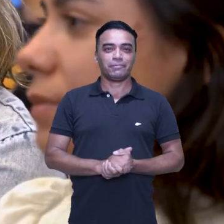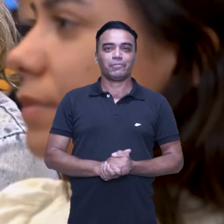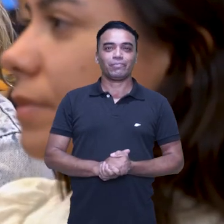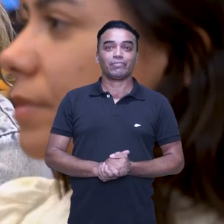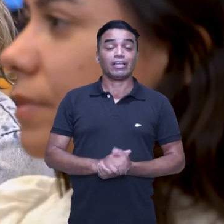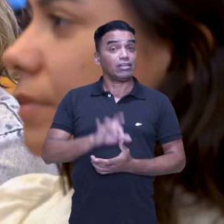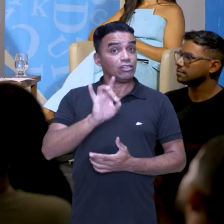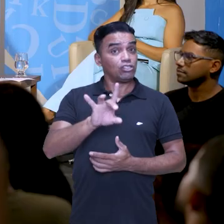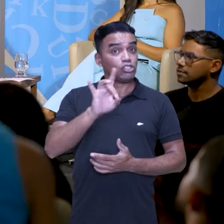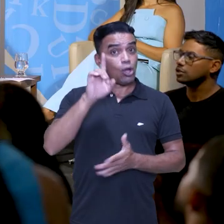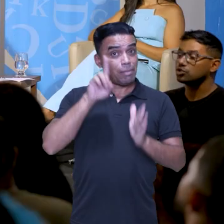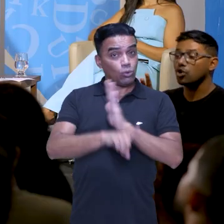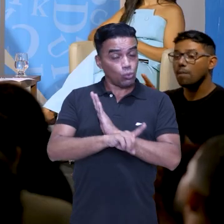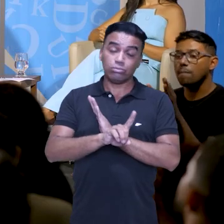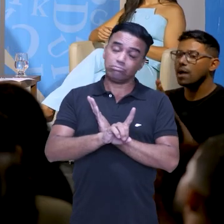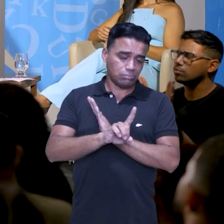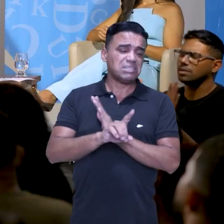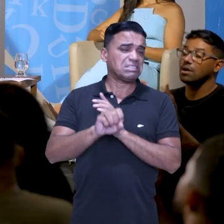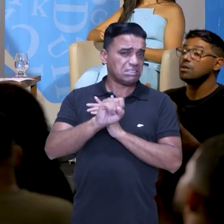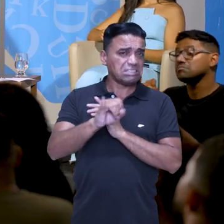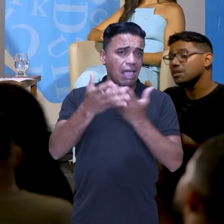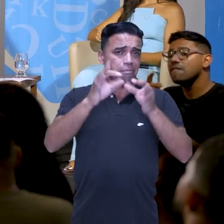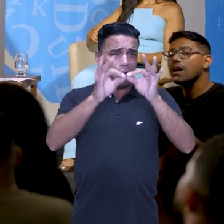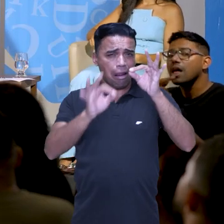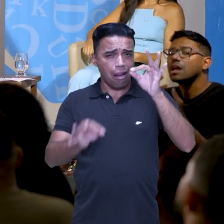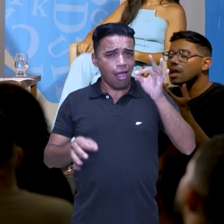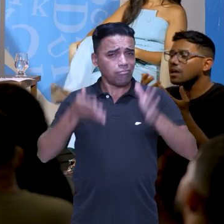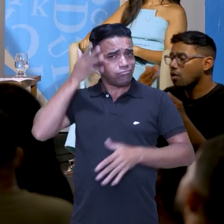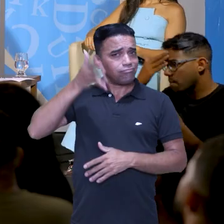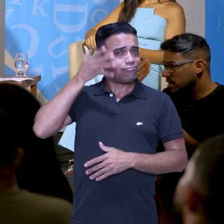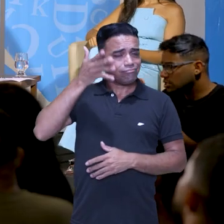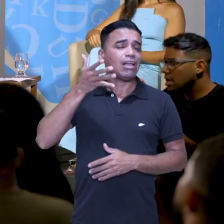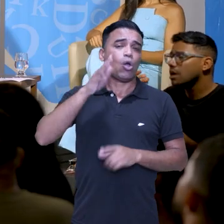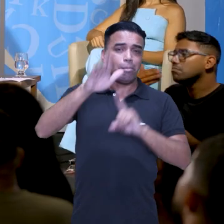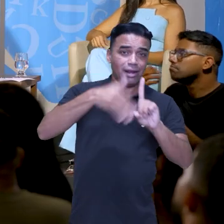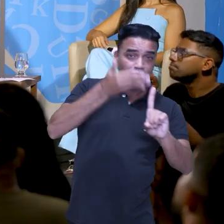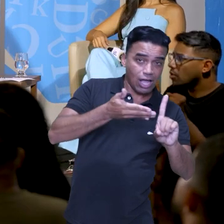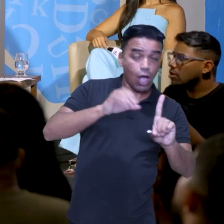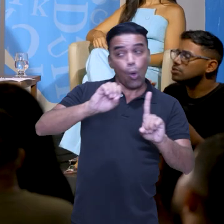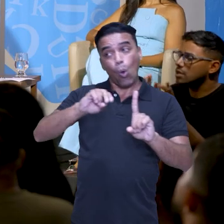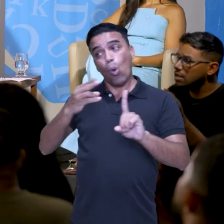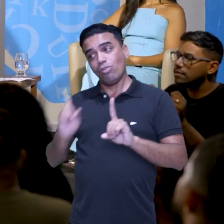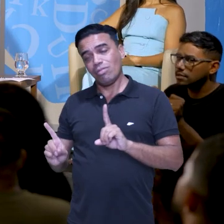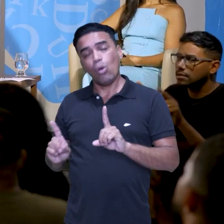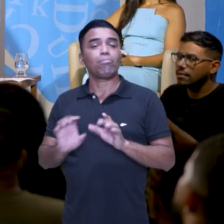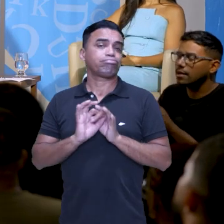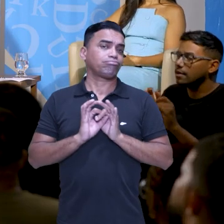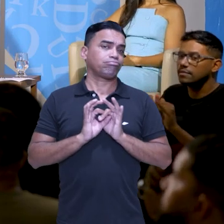não só perguntas, mas se alguém quiser falar também, homenageados ou não, né, fiquem à